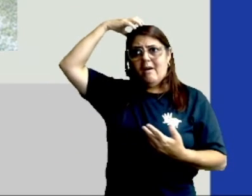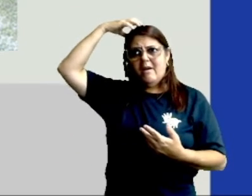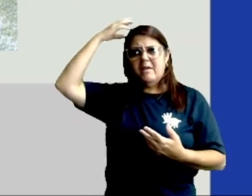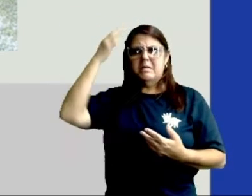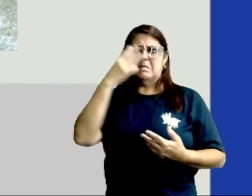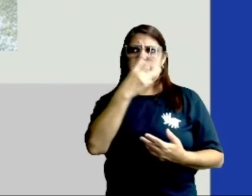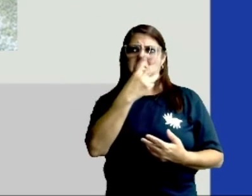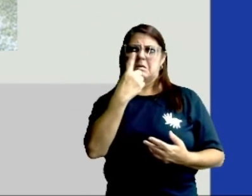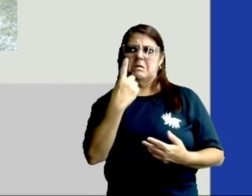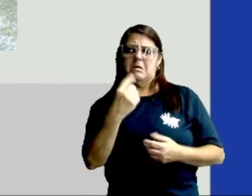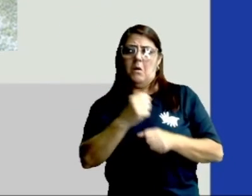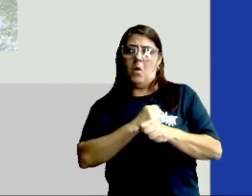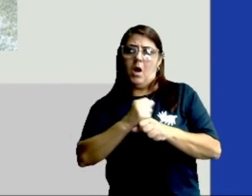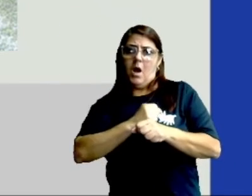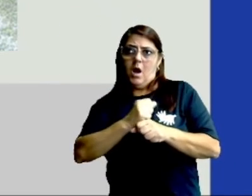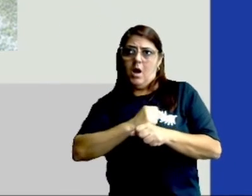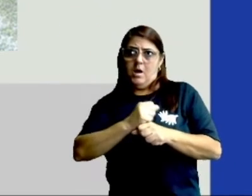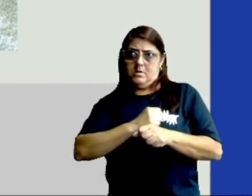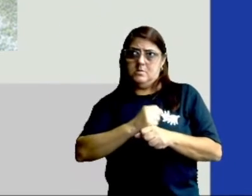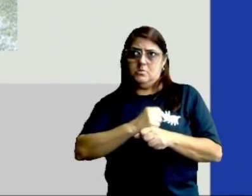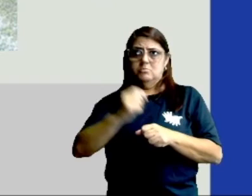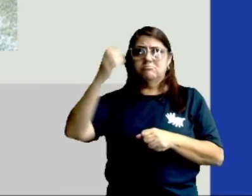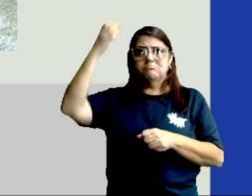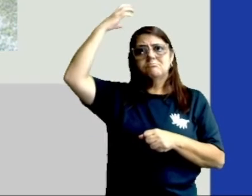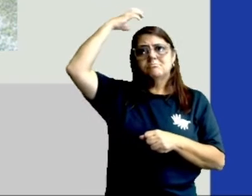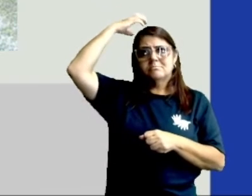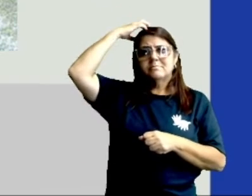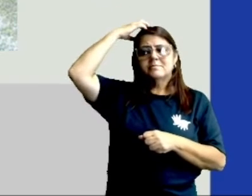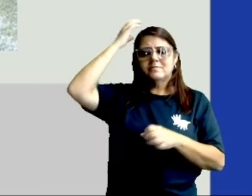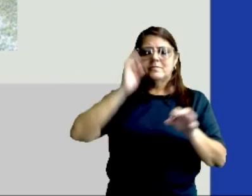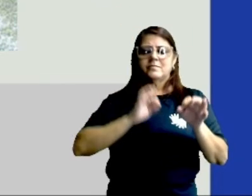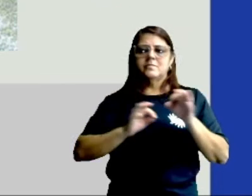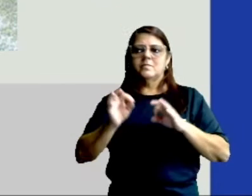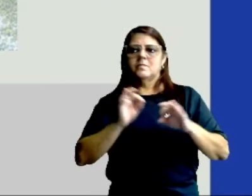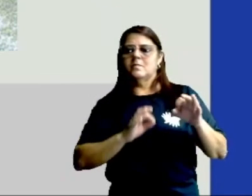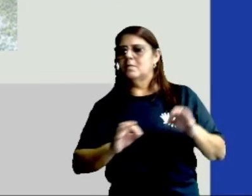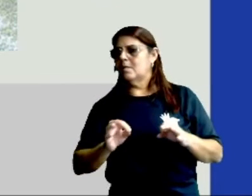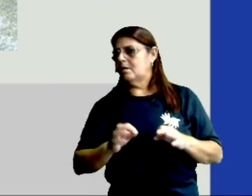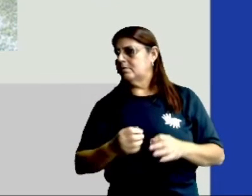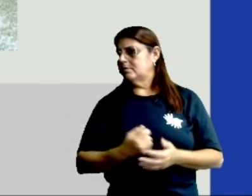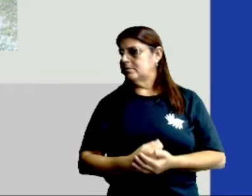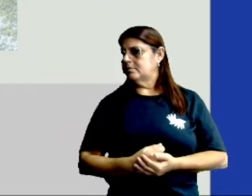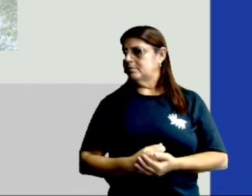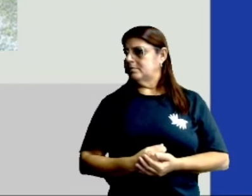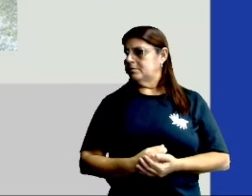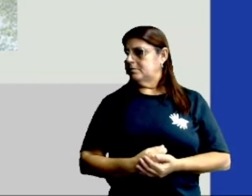se eu não me engano durante os 31 anos certo então é isso aí a representação de Ramsés terceiro